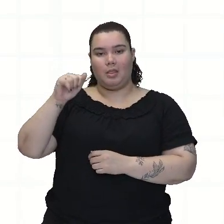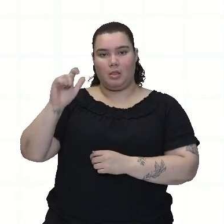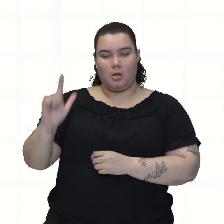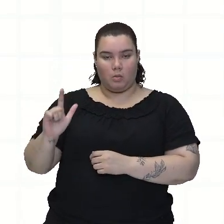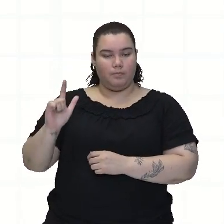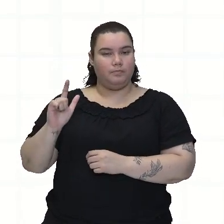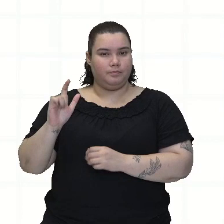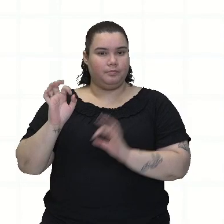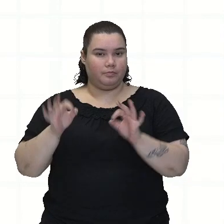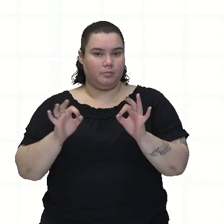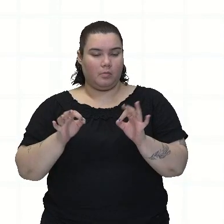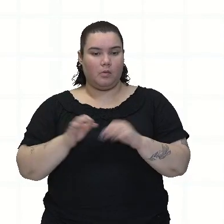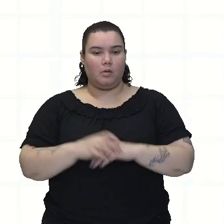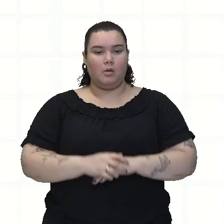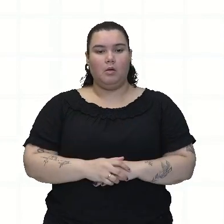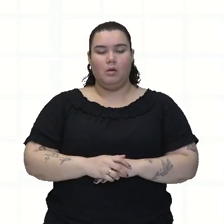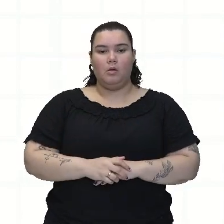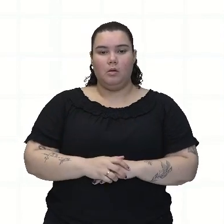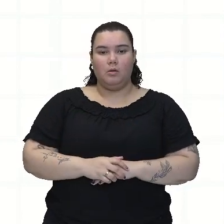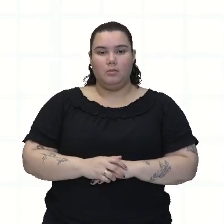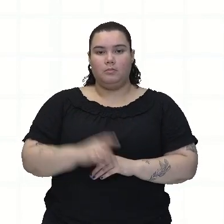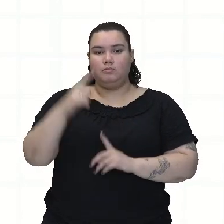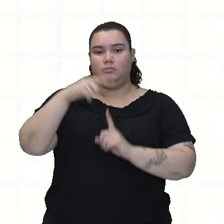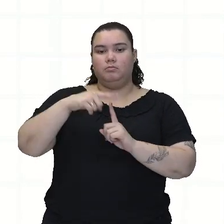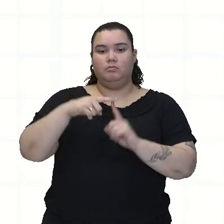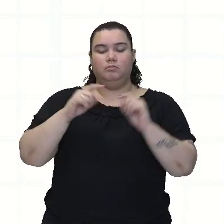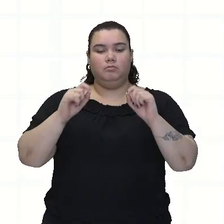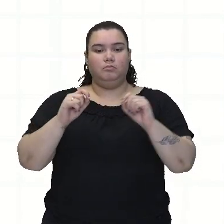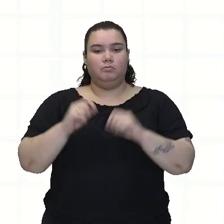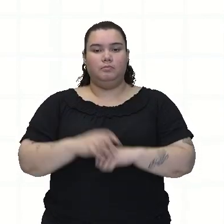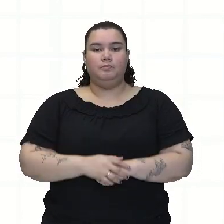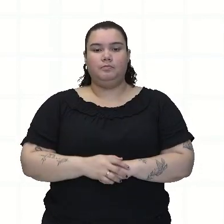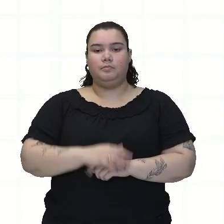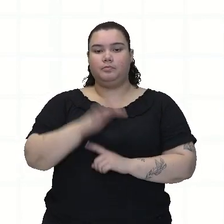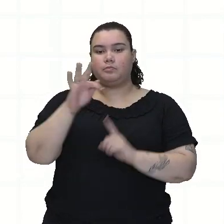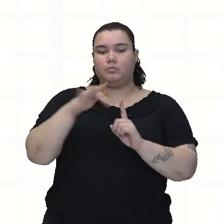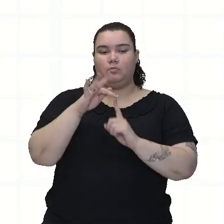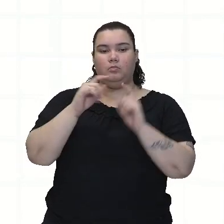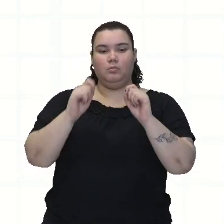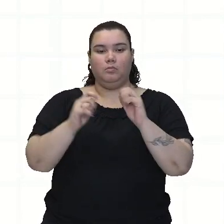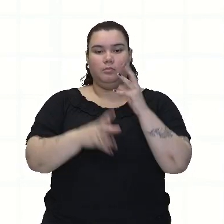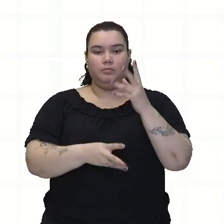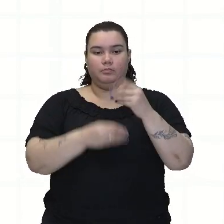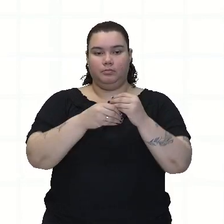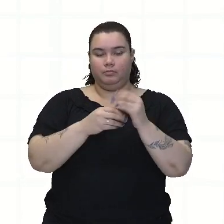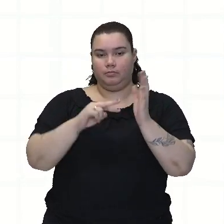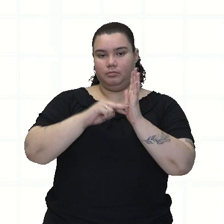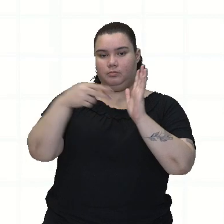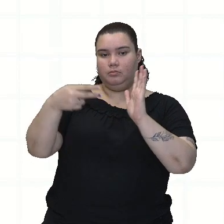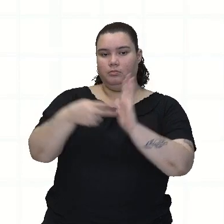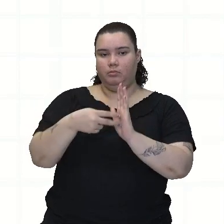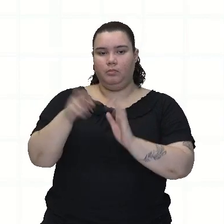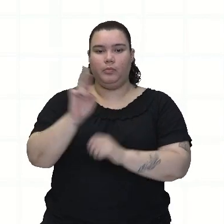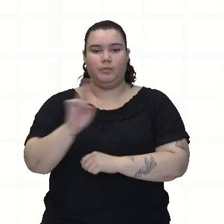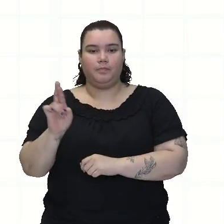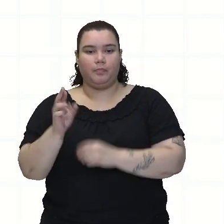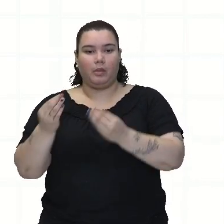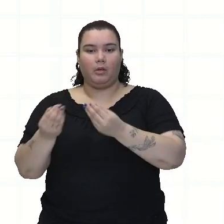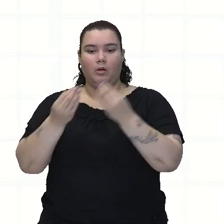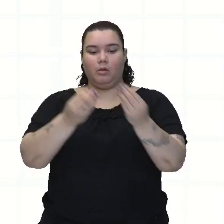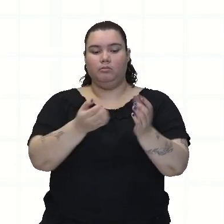divididos nos objetos. Os complementos nominais, que têm essa função, complementar o sentido de um nome